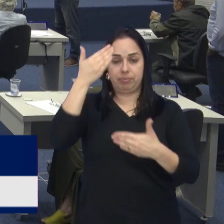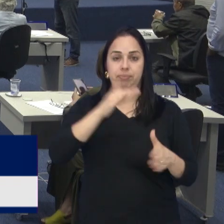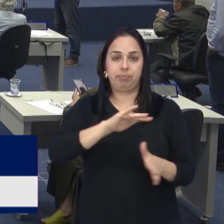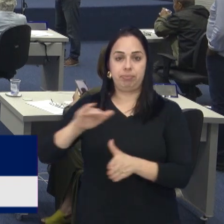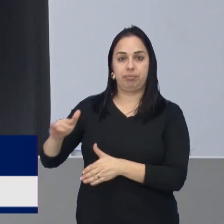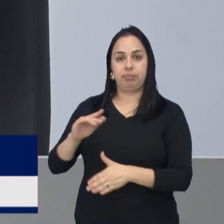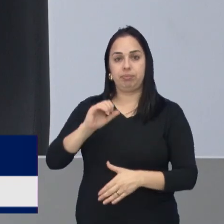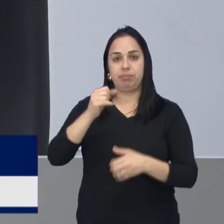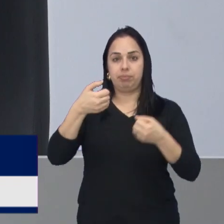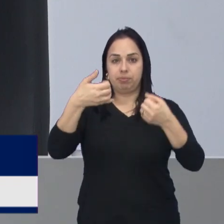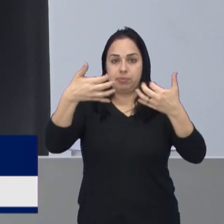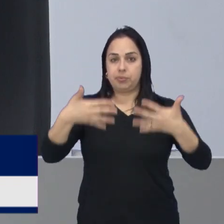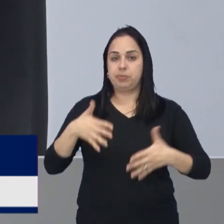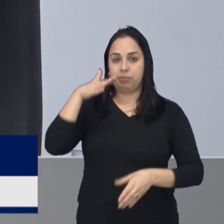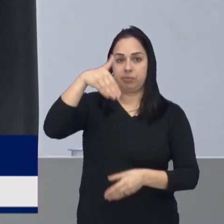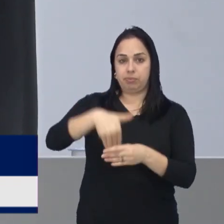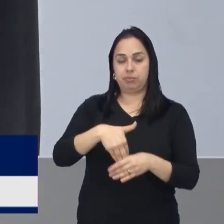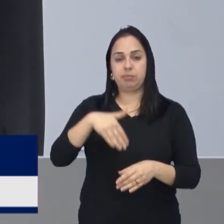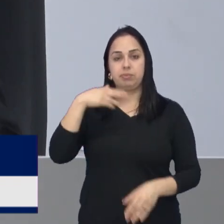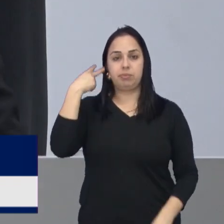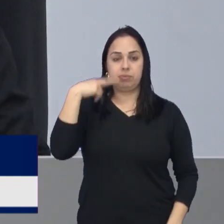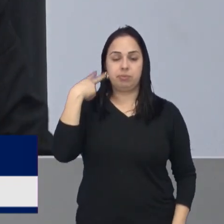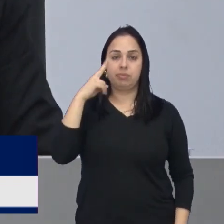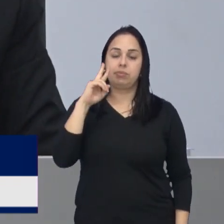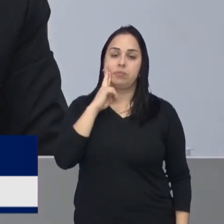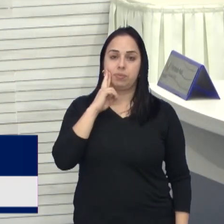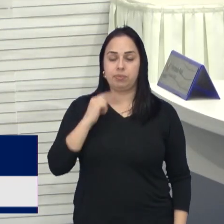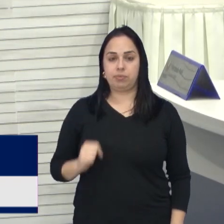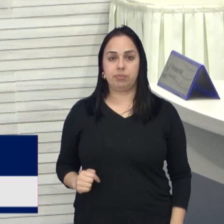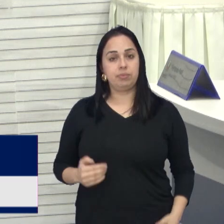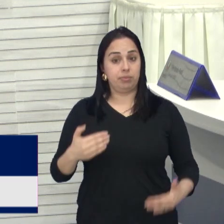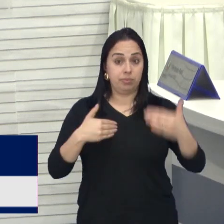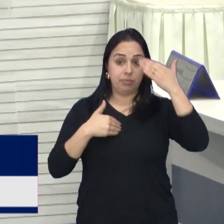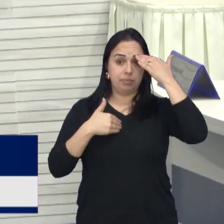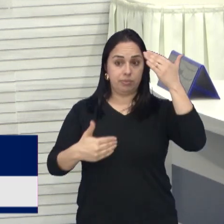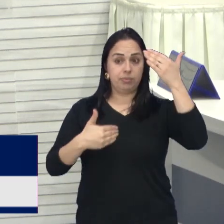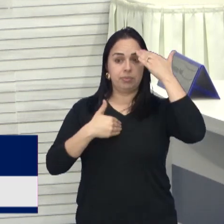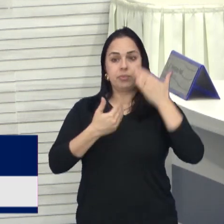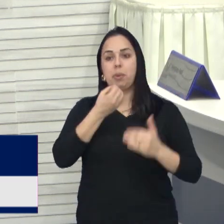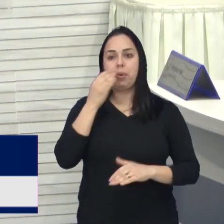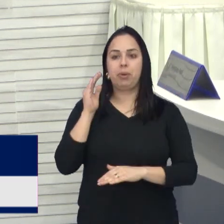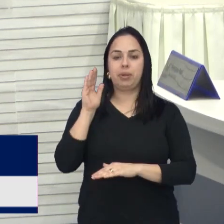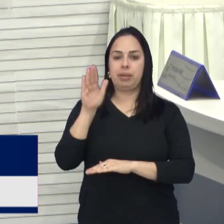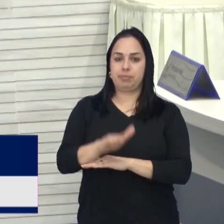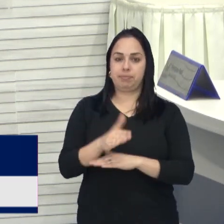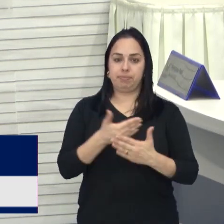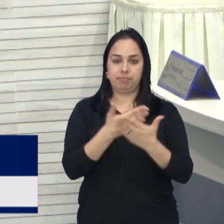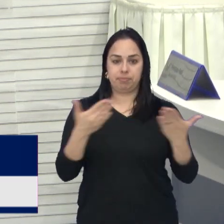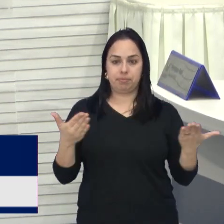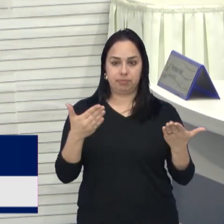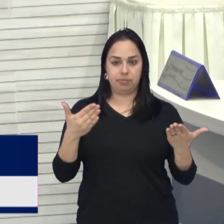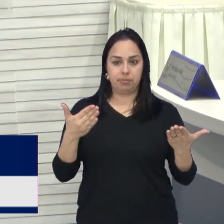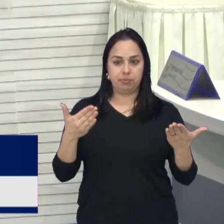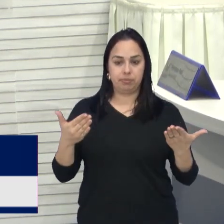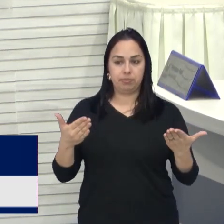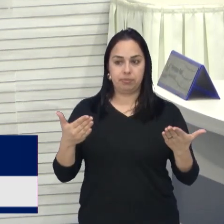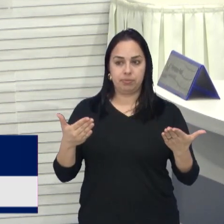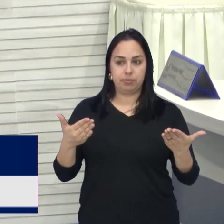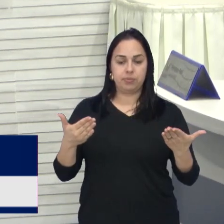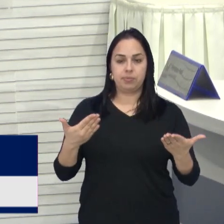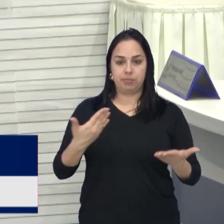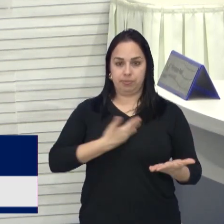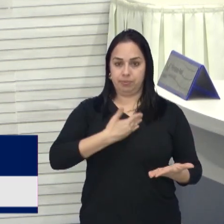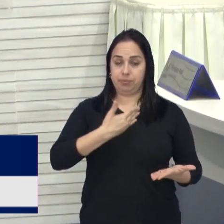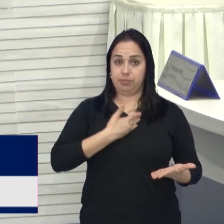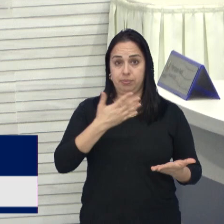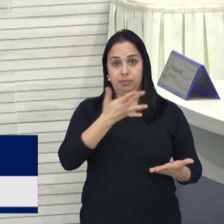Justificativa de votação, vereador Renato Santiago. Obrigado, presidente. Boa tarde a todos os vereadores, todos os amigos